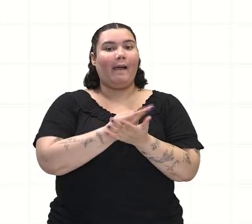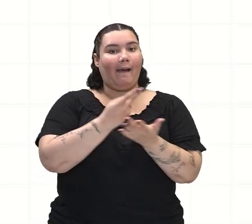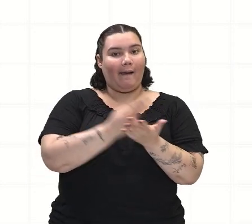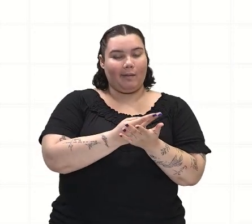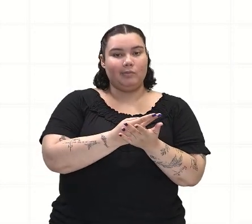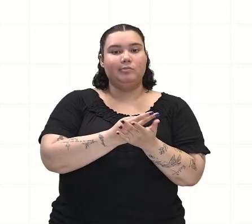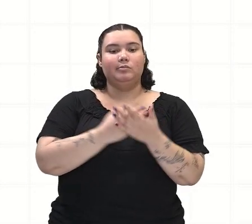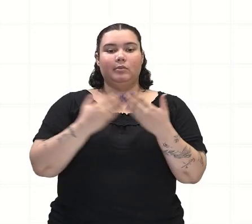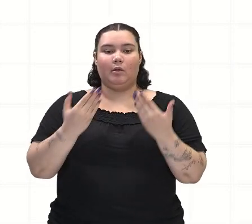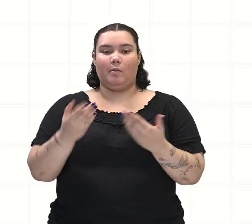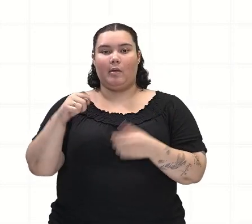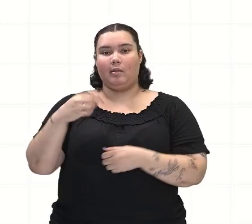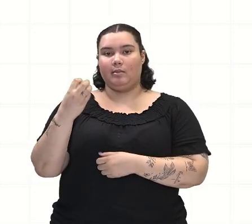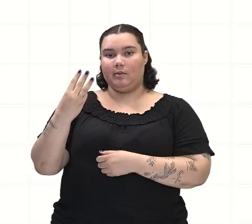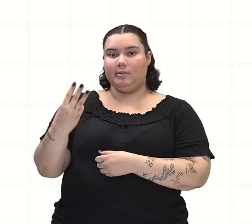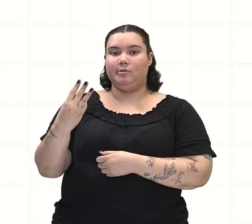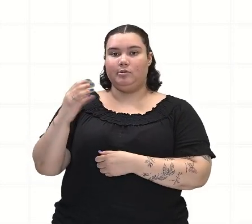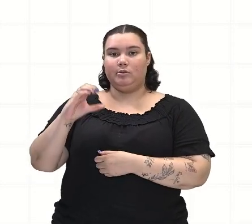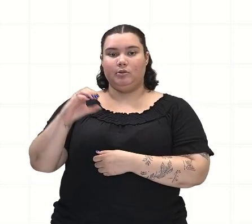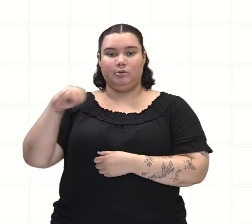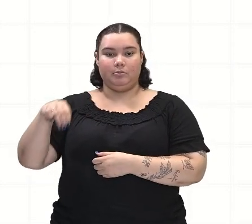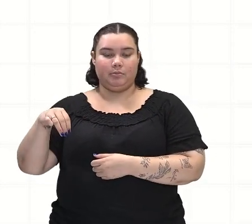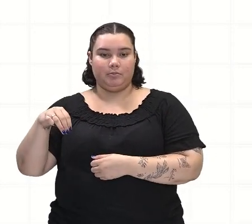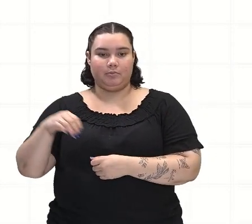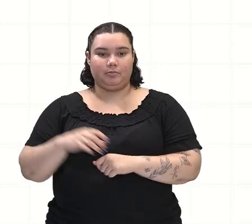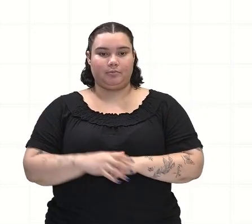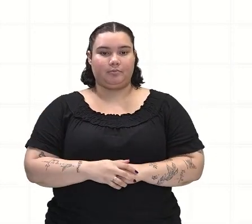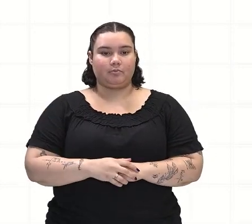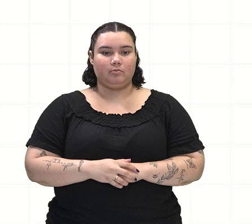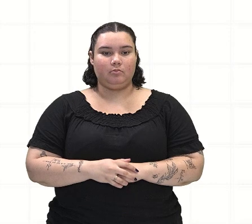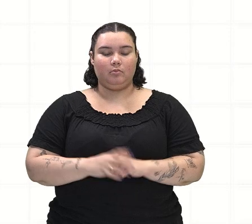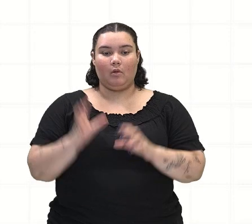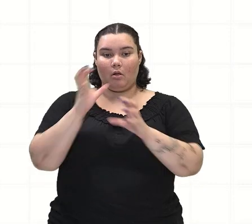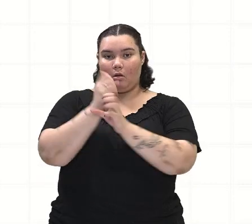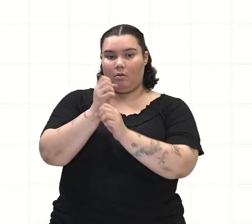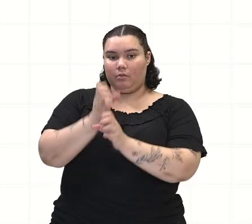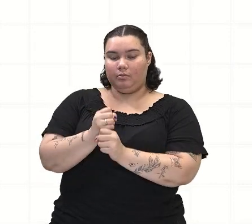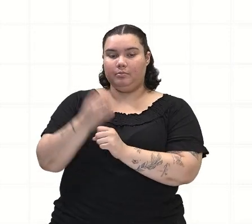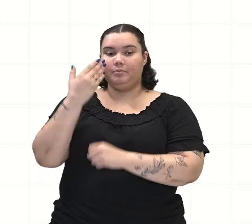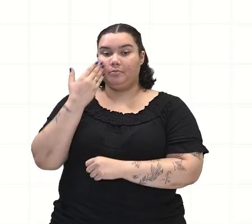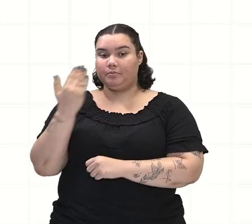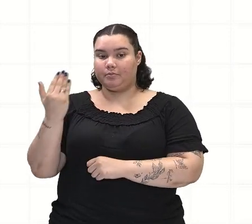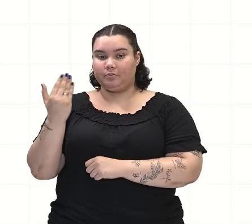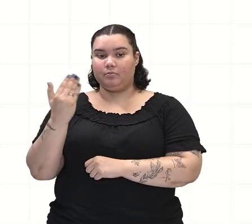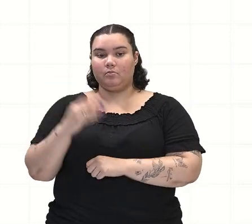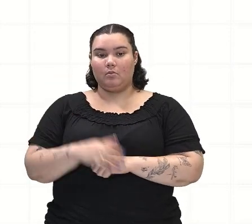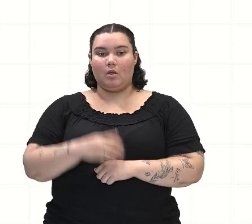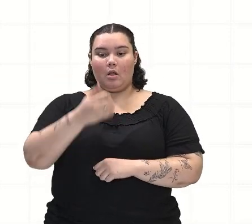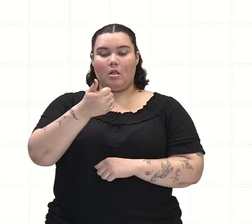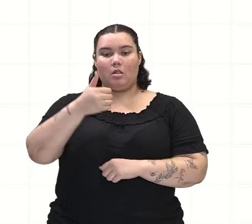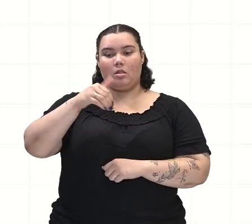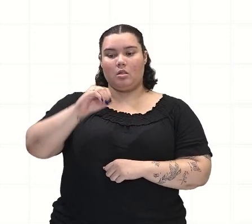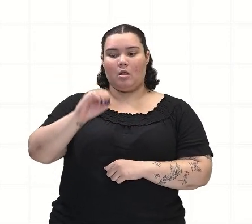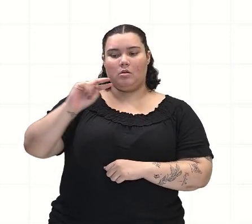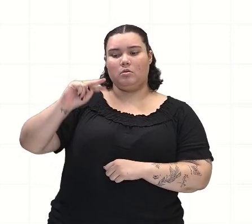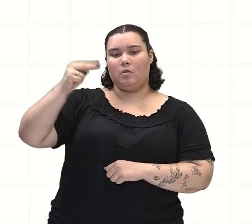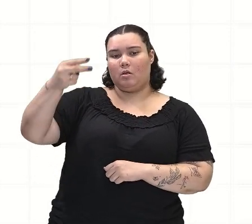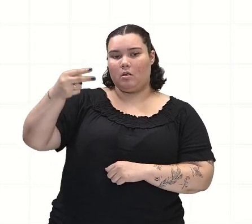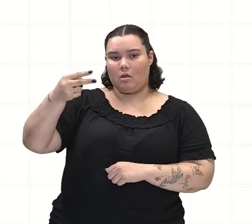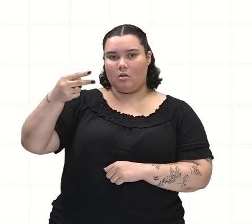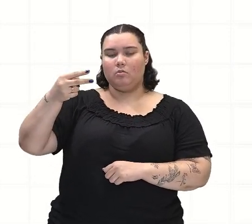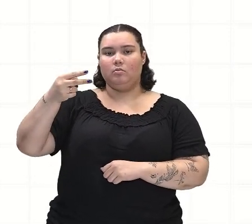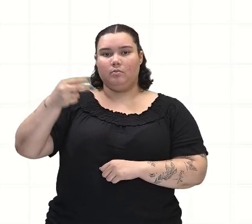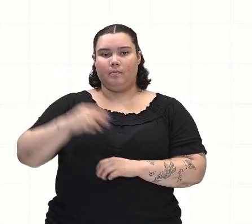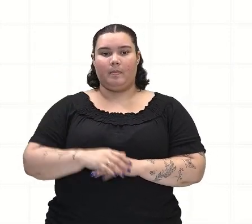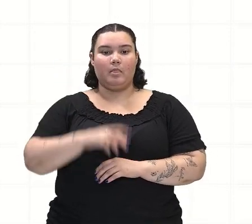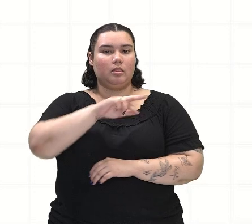aqui é 3 centímetros. Então, calculando aqui essa potência, 10 ao quadrado,